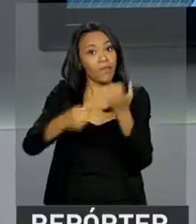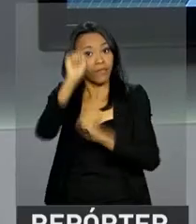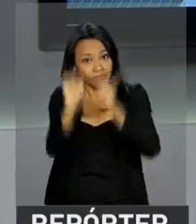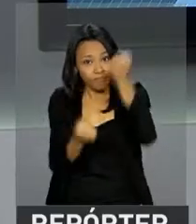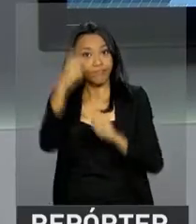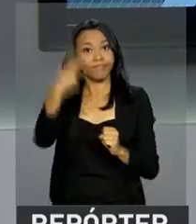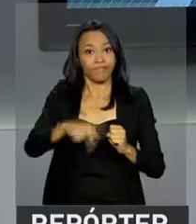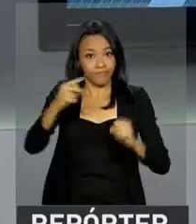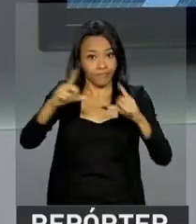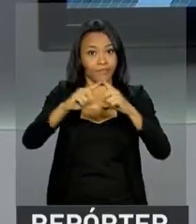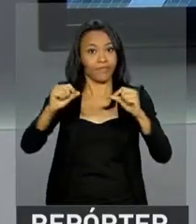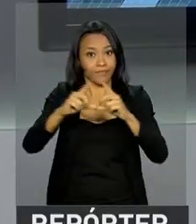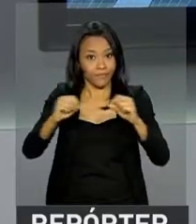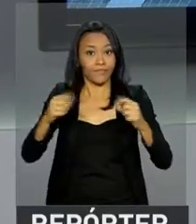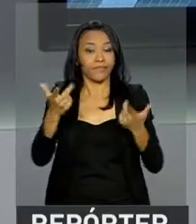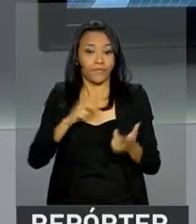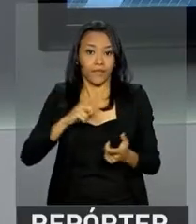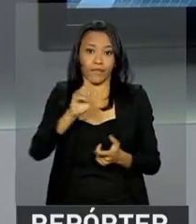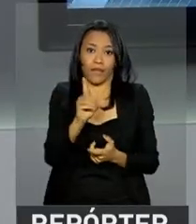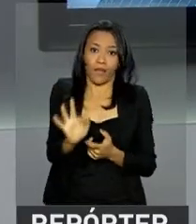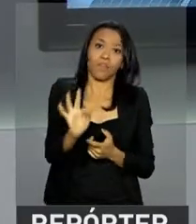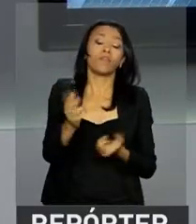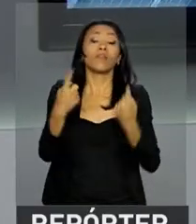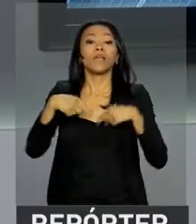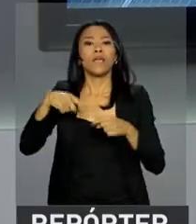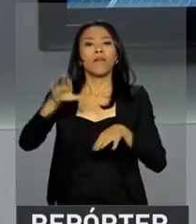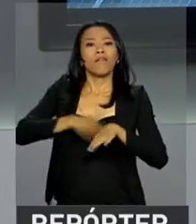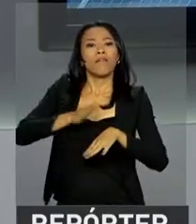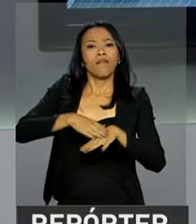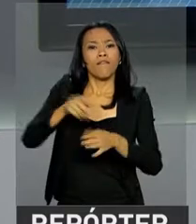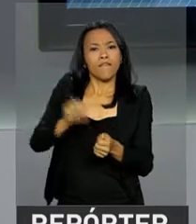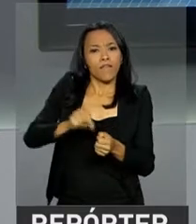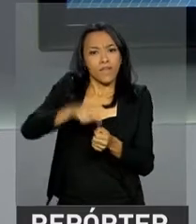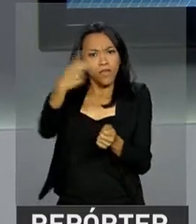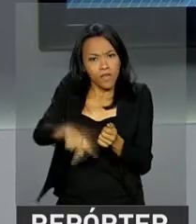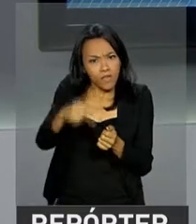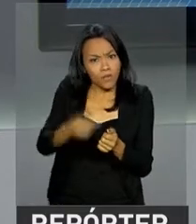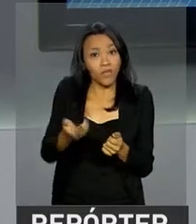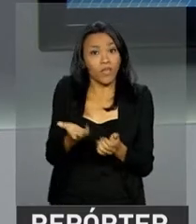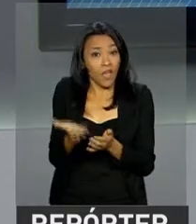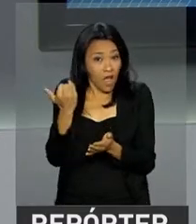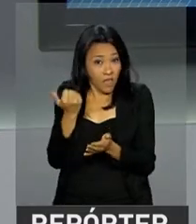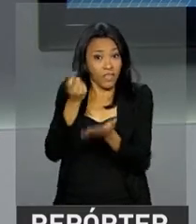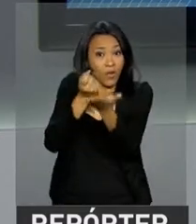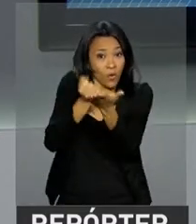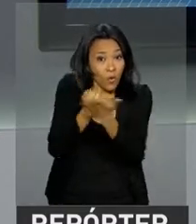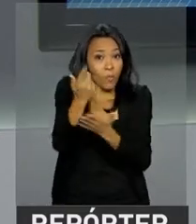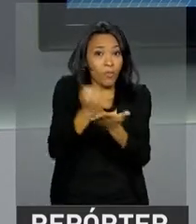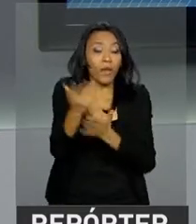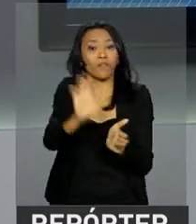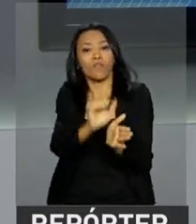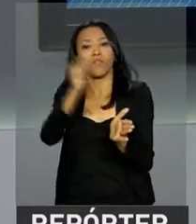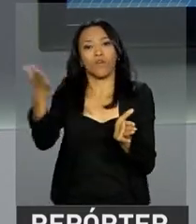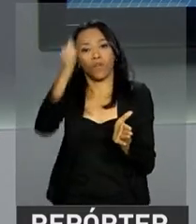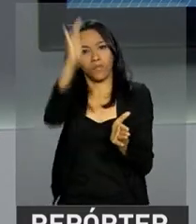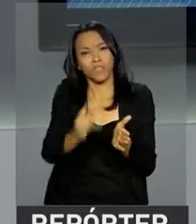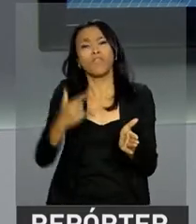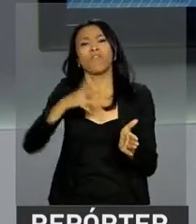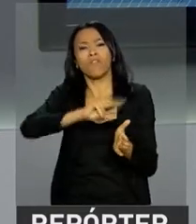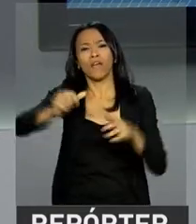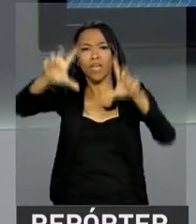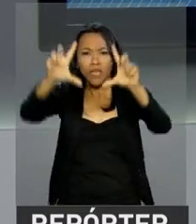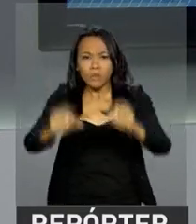para o governo federal a fabricação própria de medicamentos que hoje são importados diminuirá o custo dos remédios para os pacientes